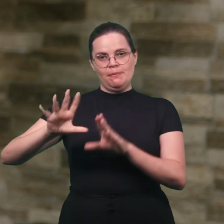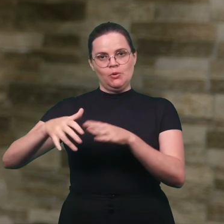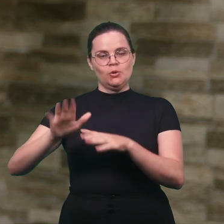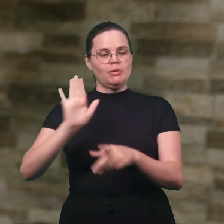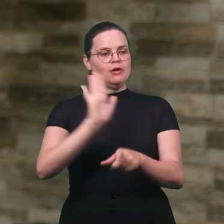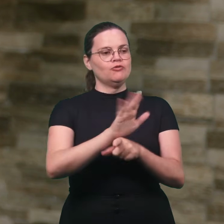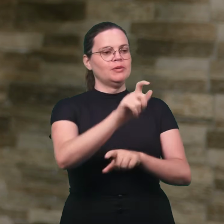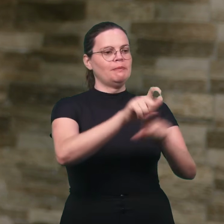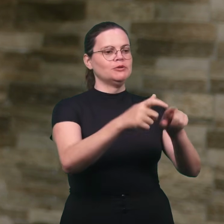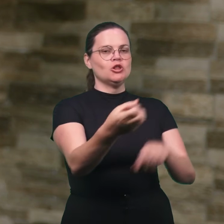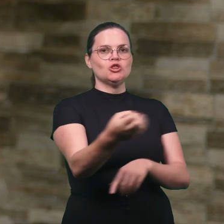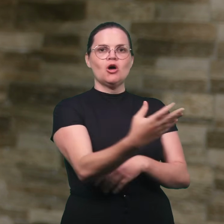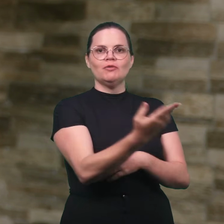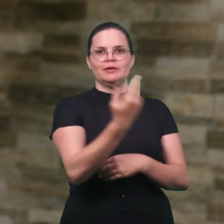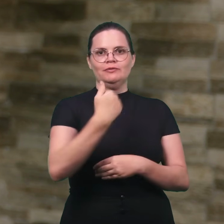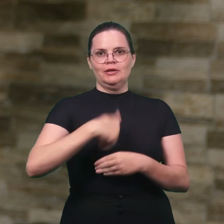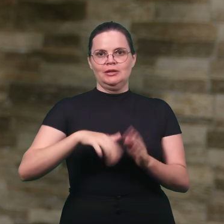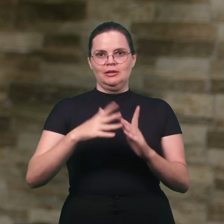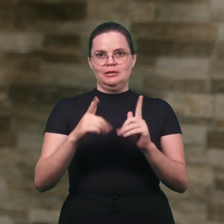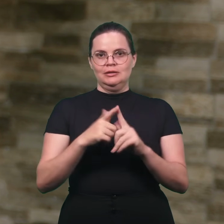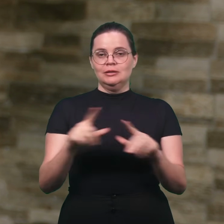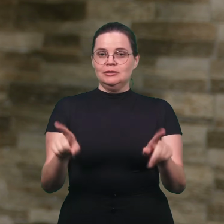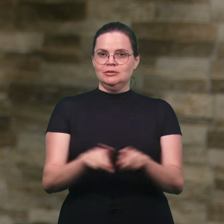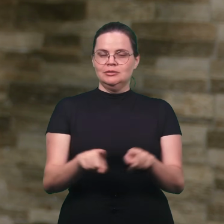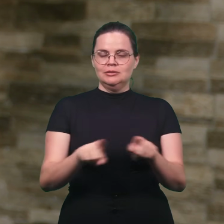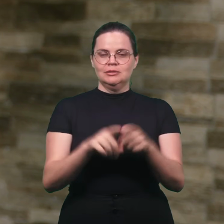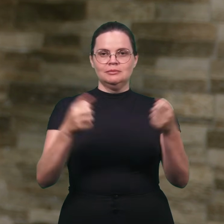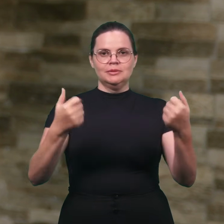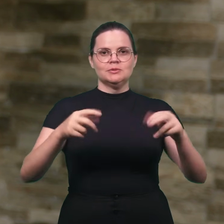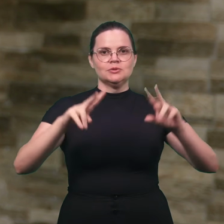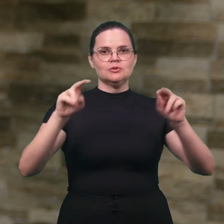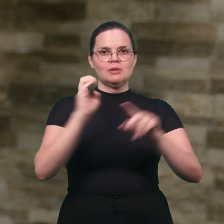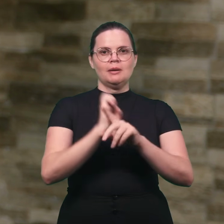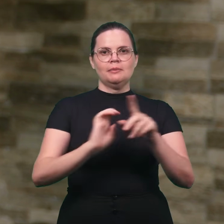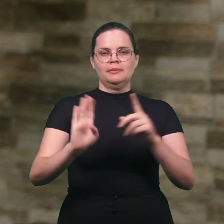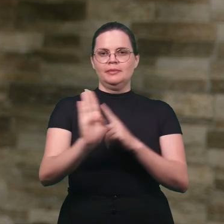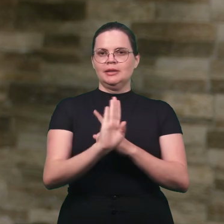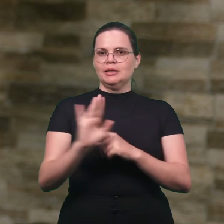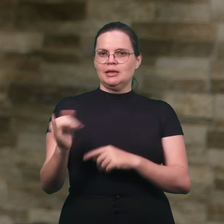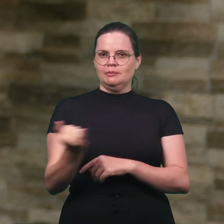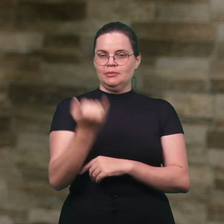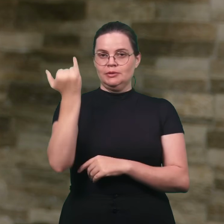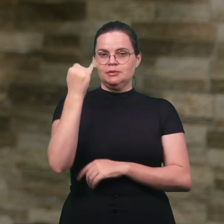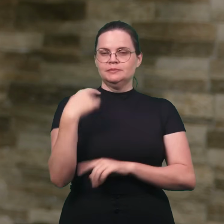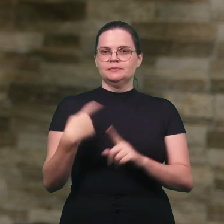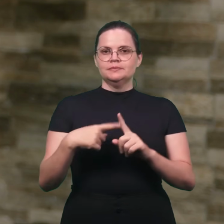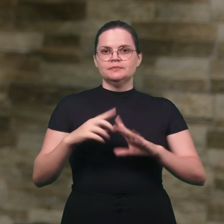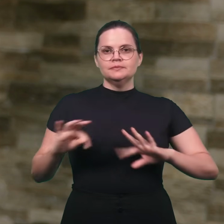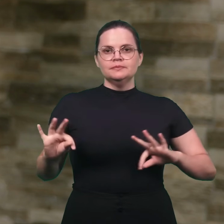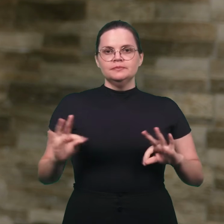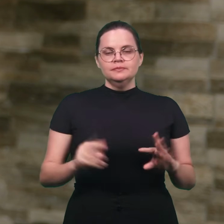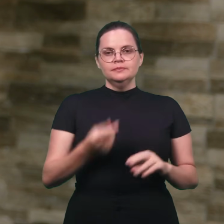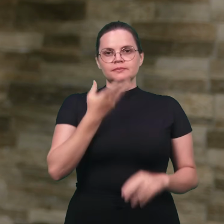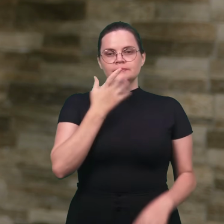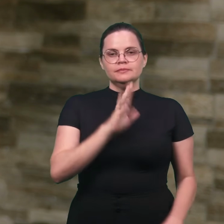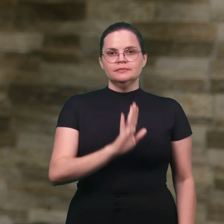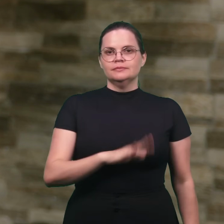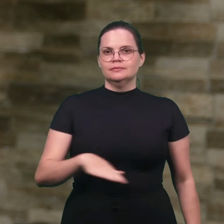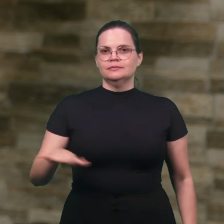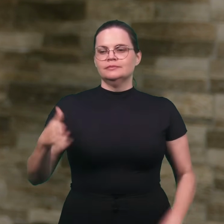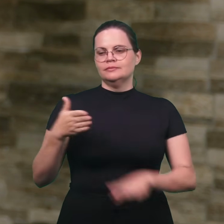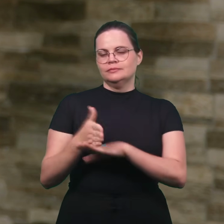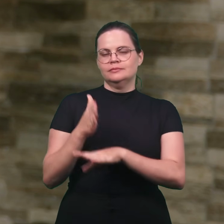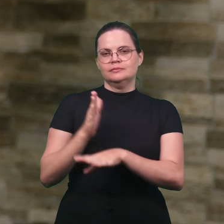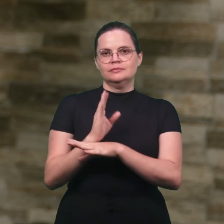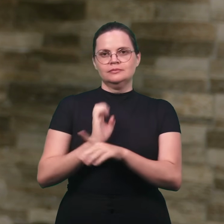Ele falou de algo muito precioso ali, que é a escola bíblica dominical, como todas as crianças, as classes estão aprendendo. Essa